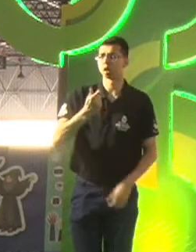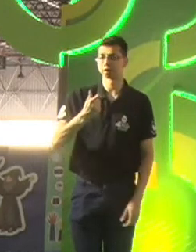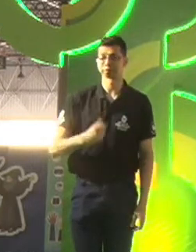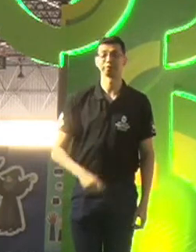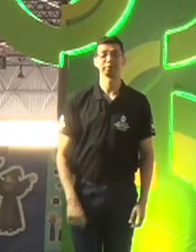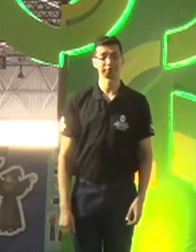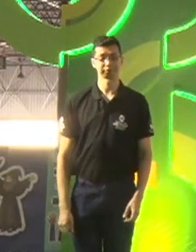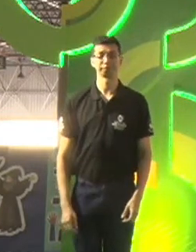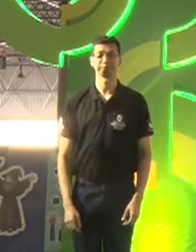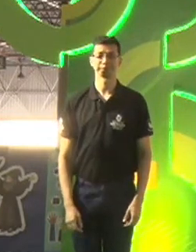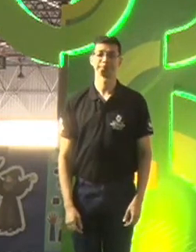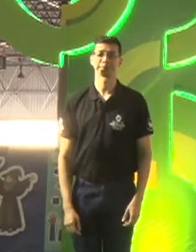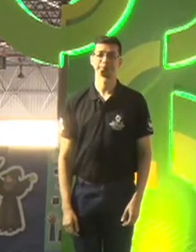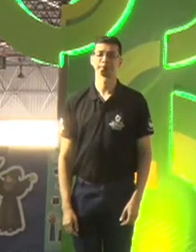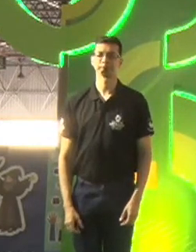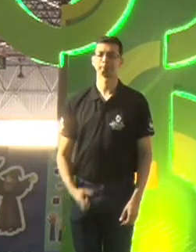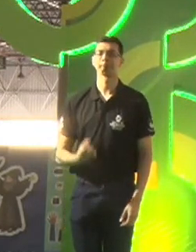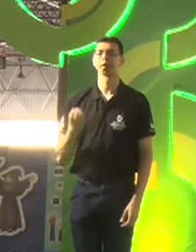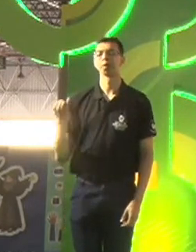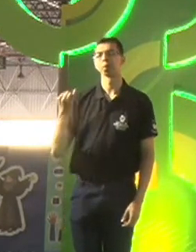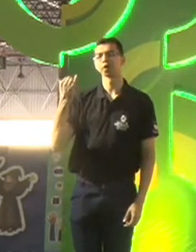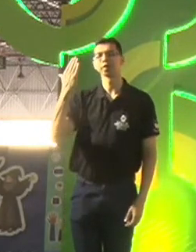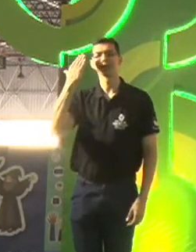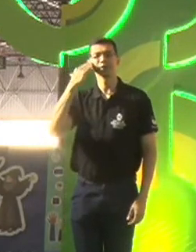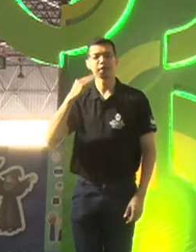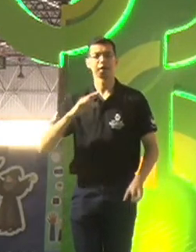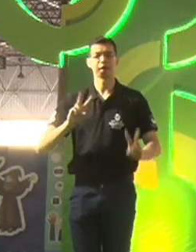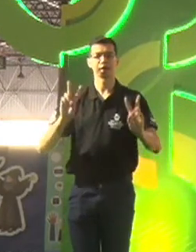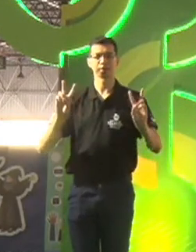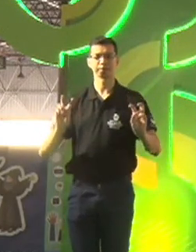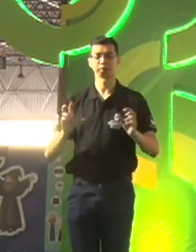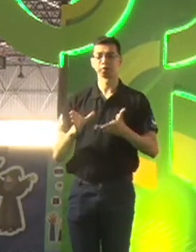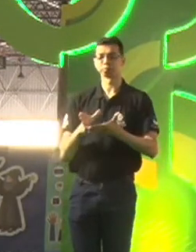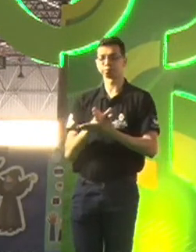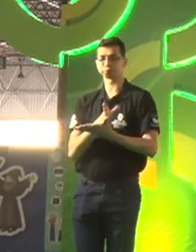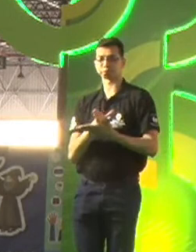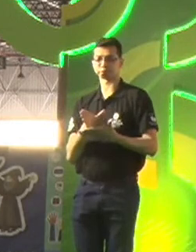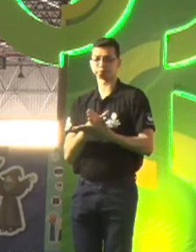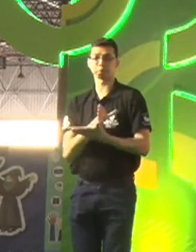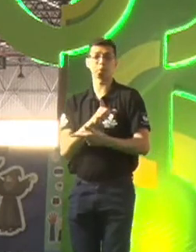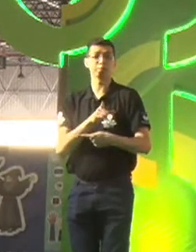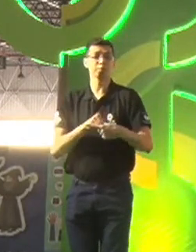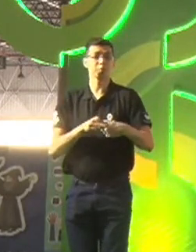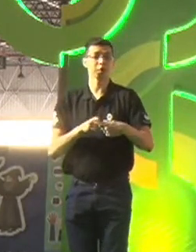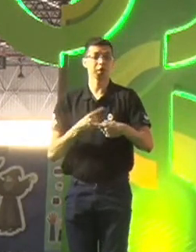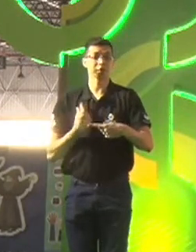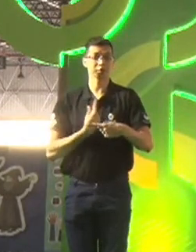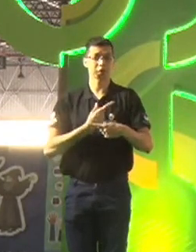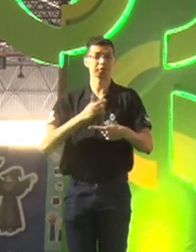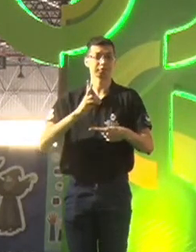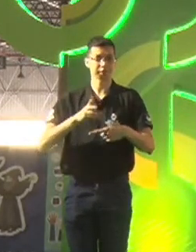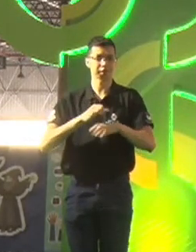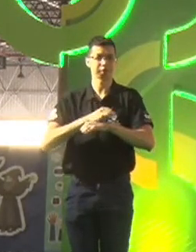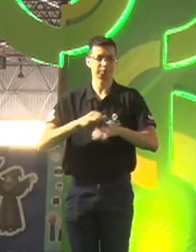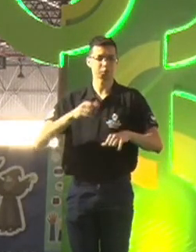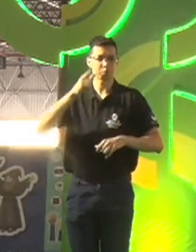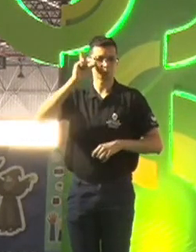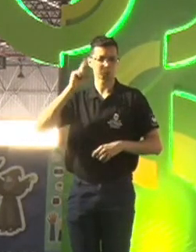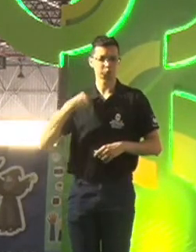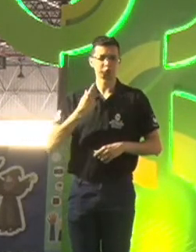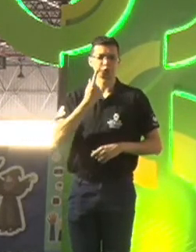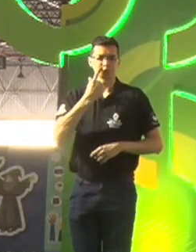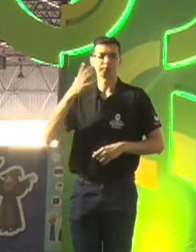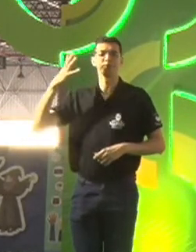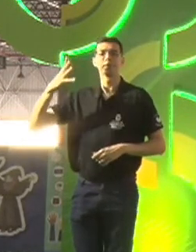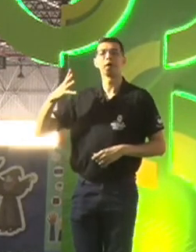importante fazer essa separação Porque existe uma grande ideia de que quando a gente fala de Até ontem eu tava vendo a palestra